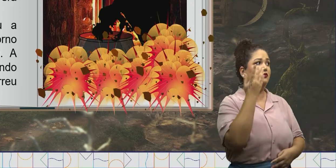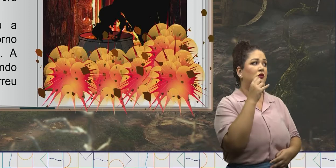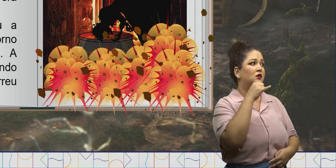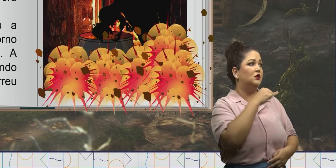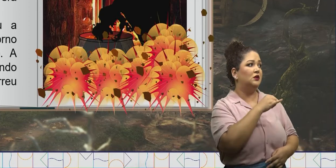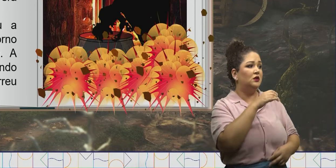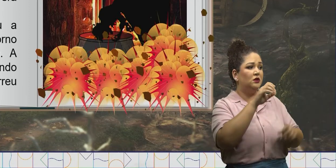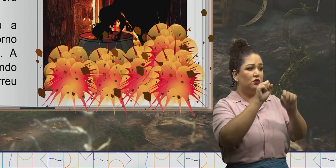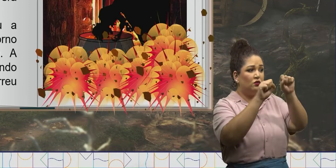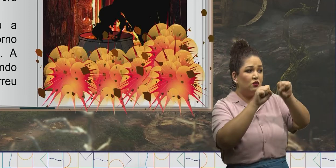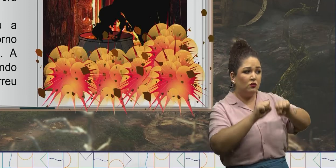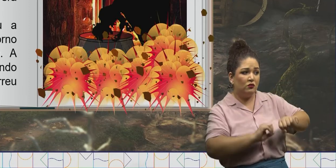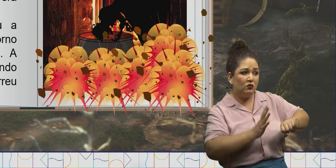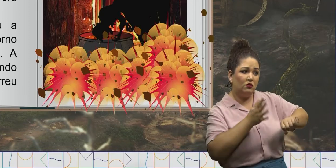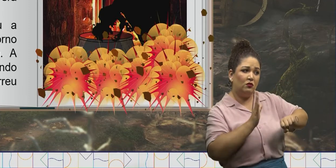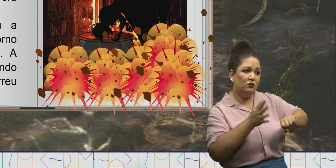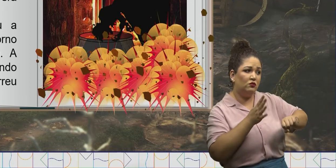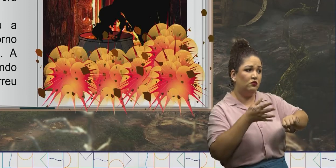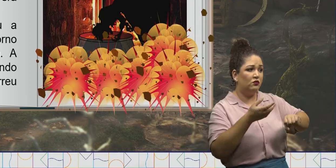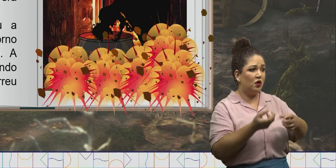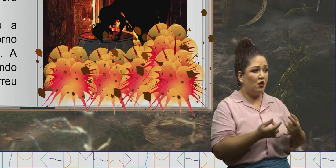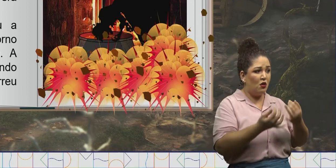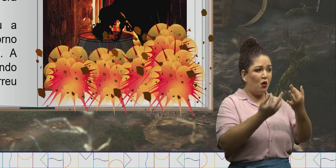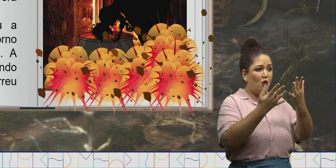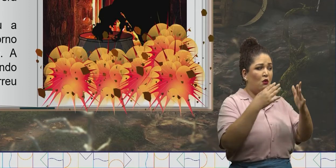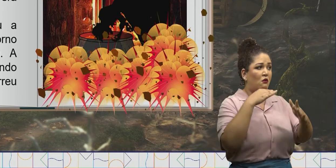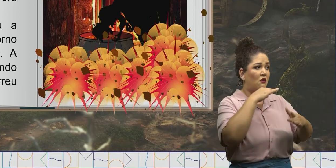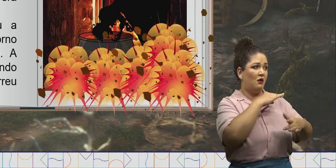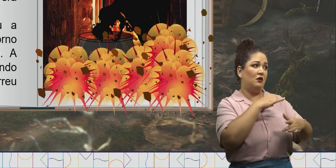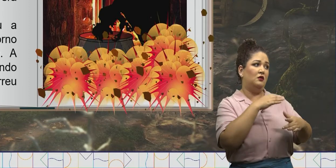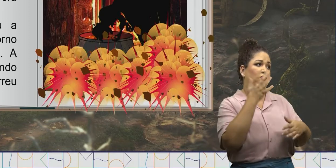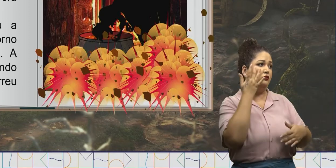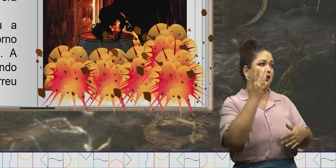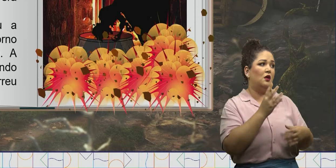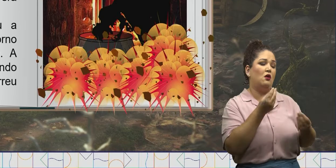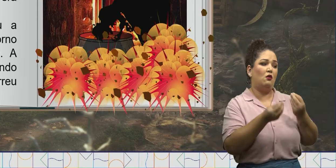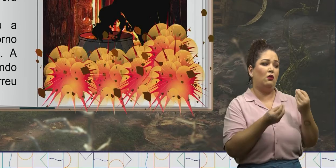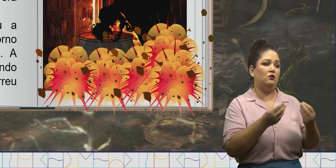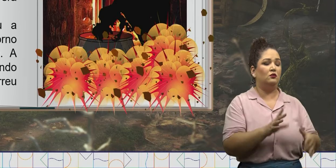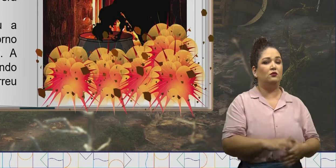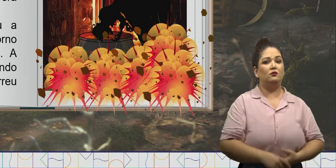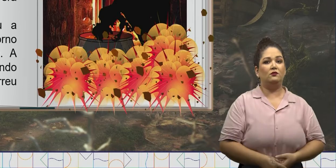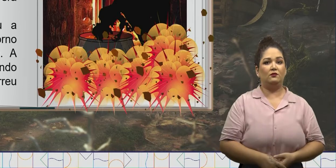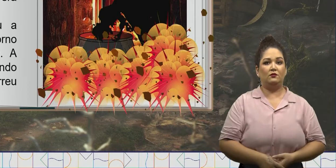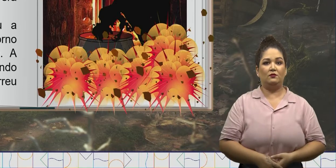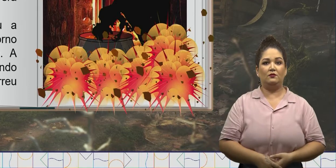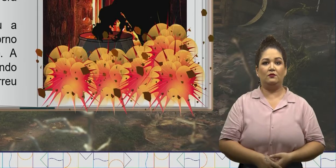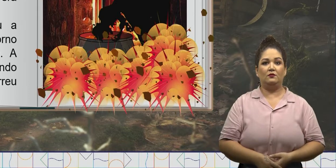sabia ver se o forno estava ou não na temperatura certa.